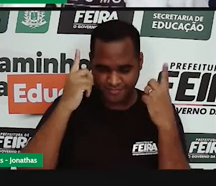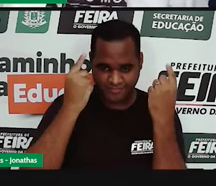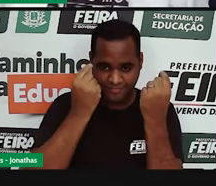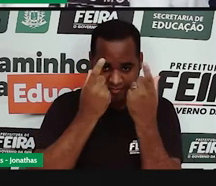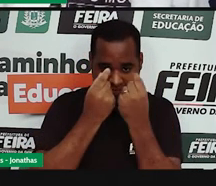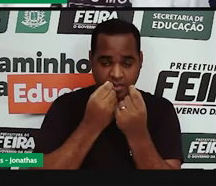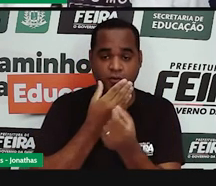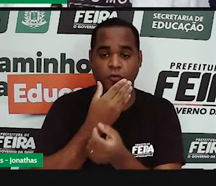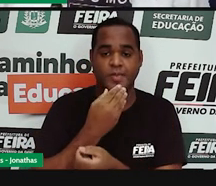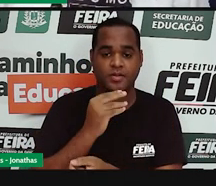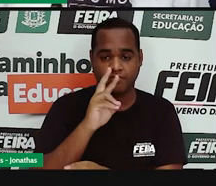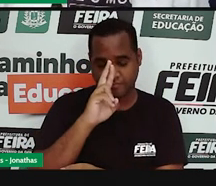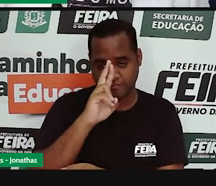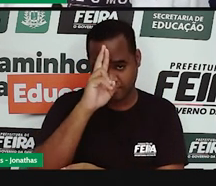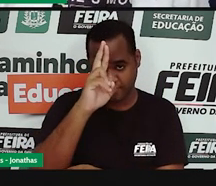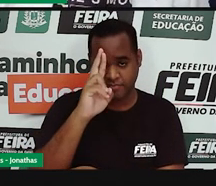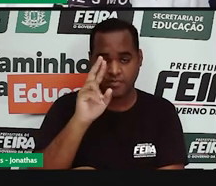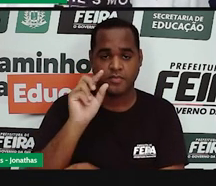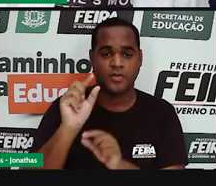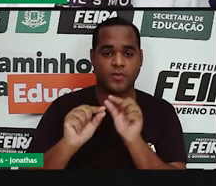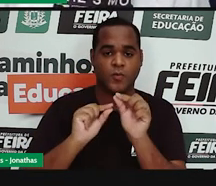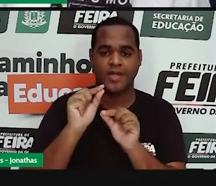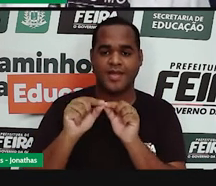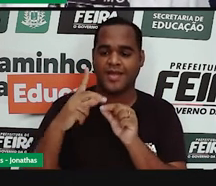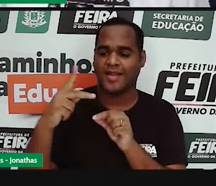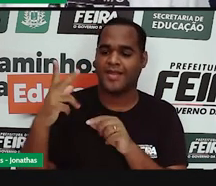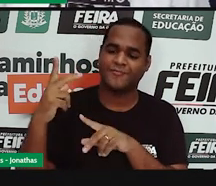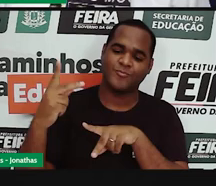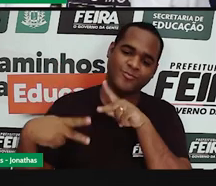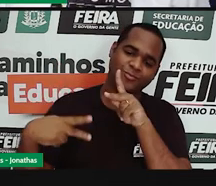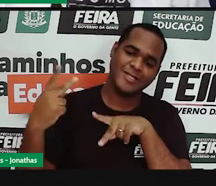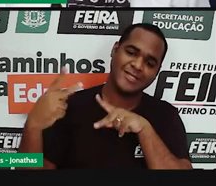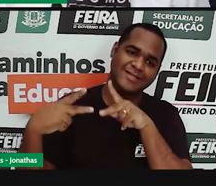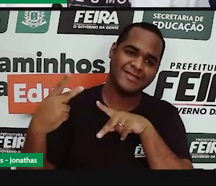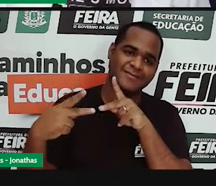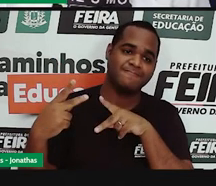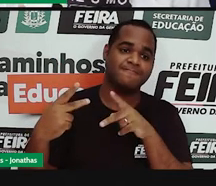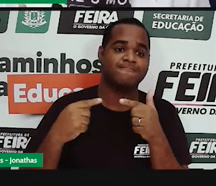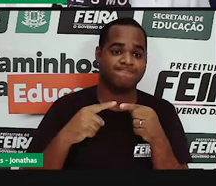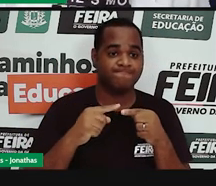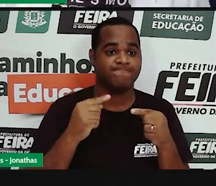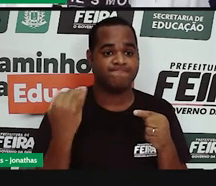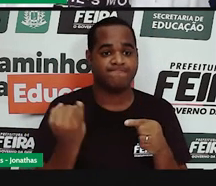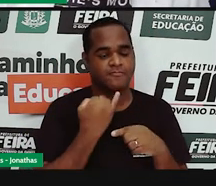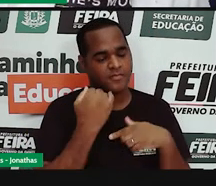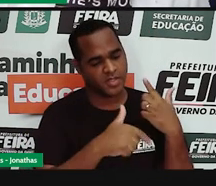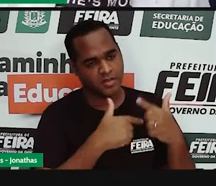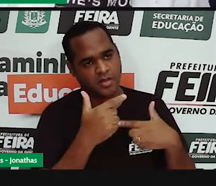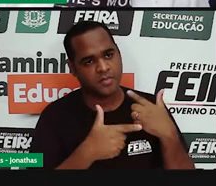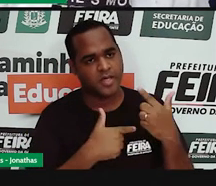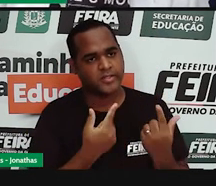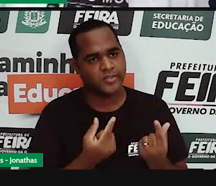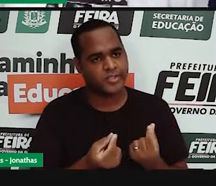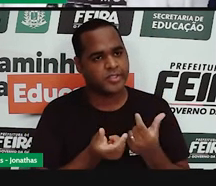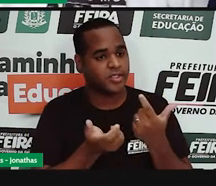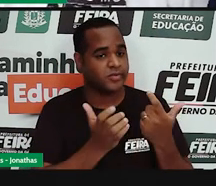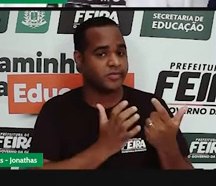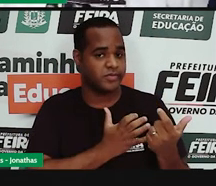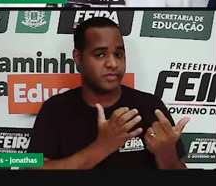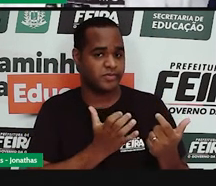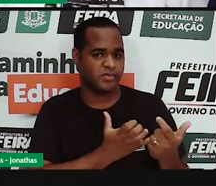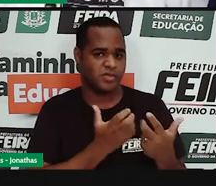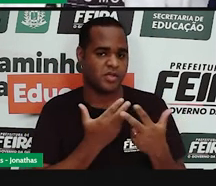grego era se dedicar às questões de política, enquanto que o trabalho, essa produção de riqueza,